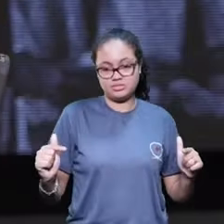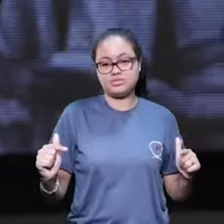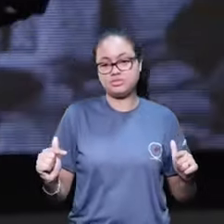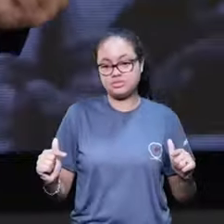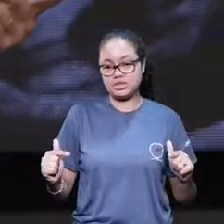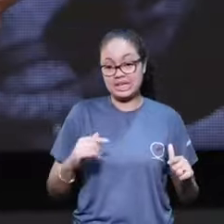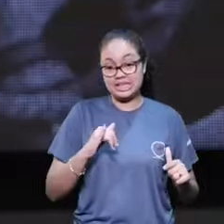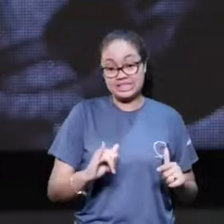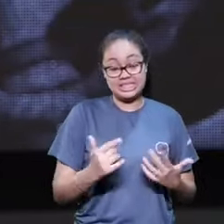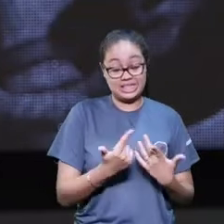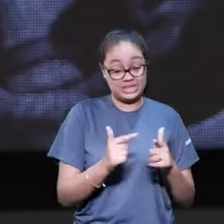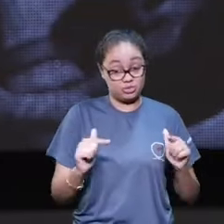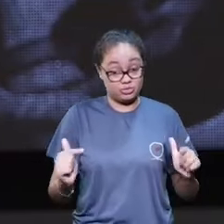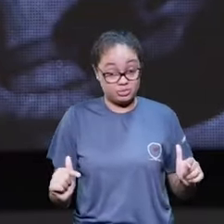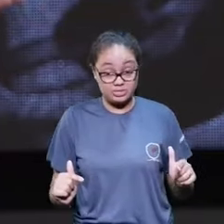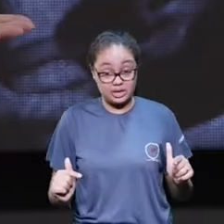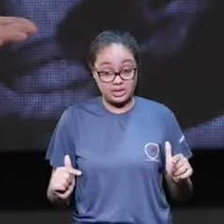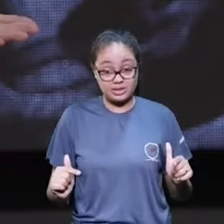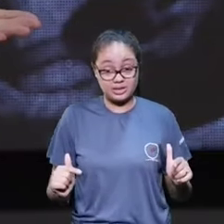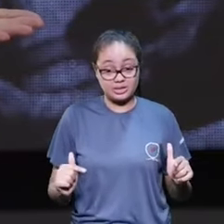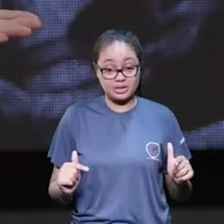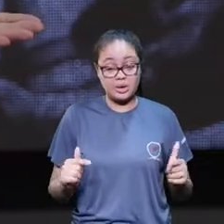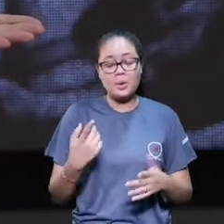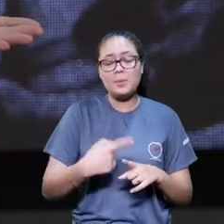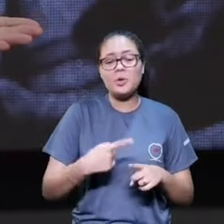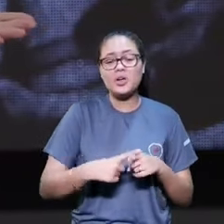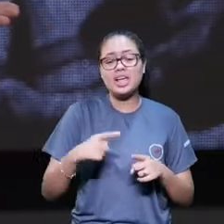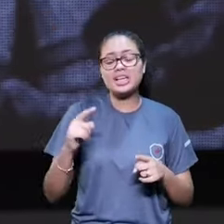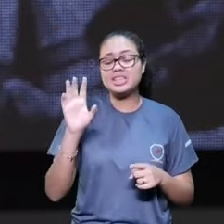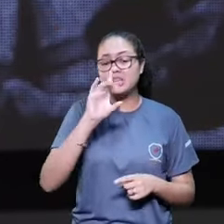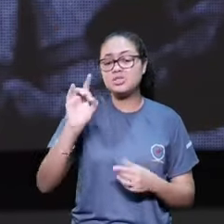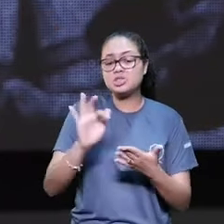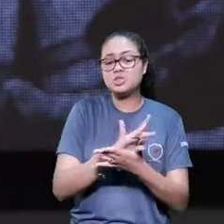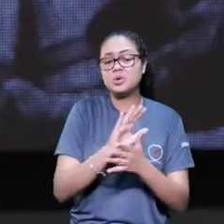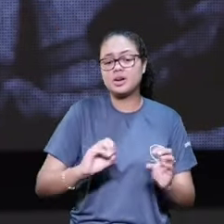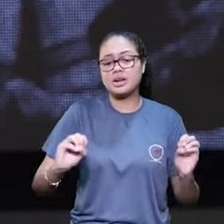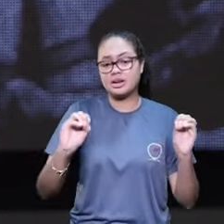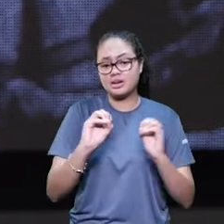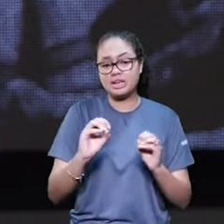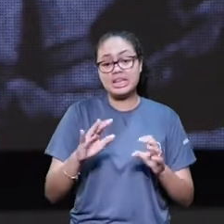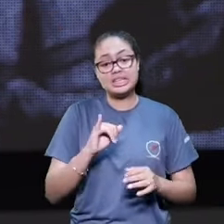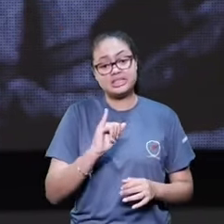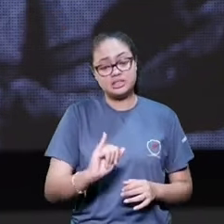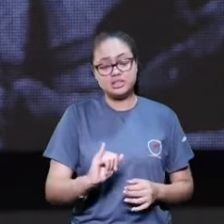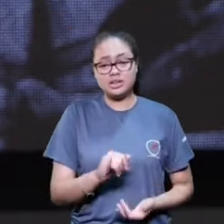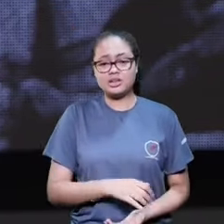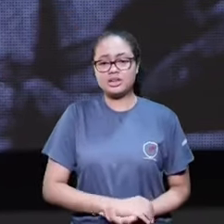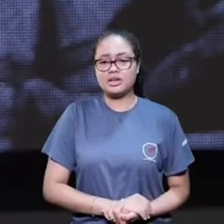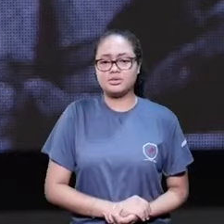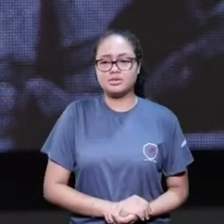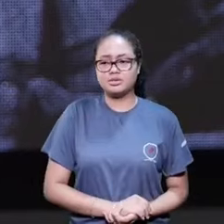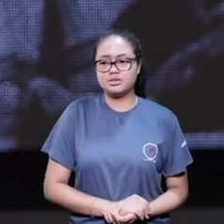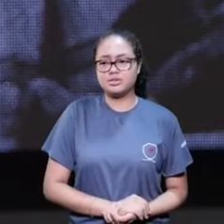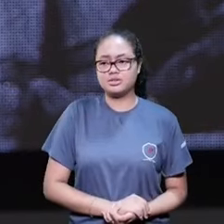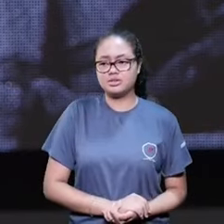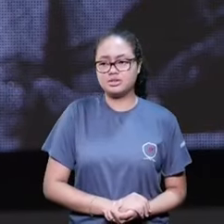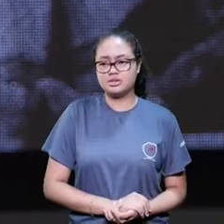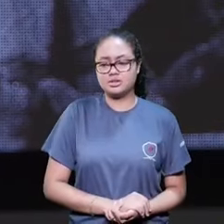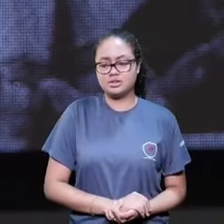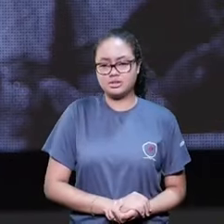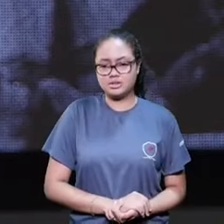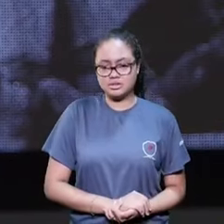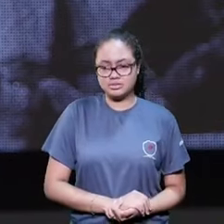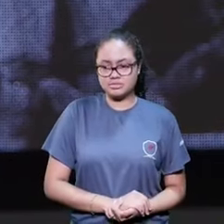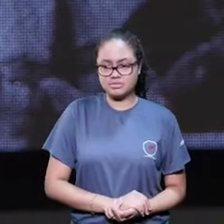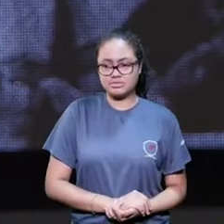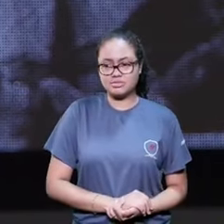Se não há justo hoje, por que que Deus não destruiu? Seu critério era destruir. Eu falei, Senhor, não há nenhum justo sequer